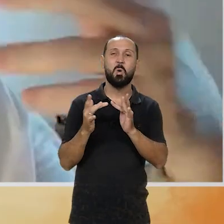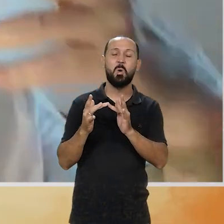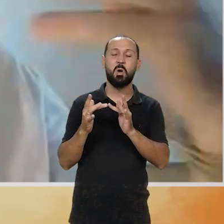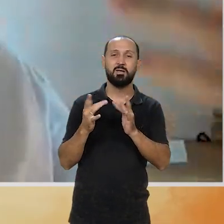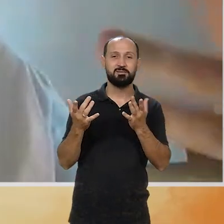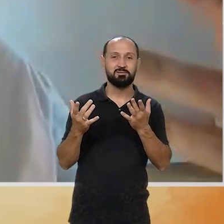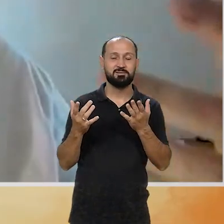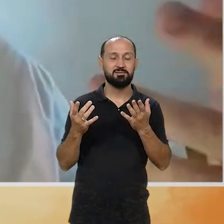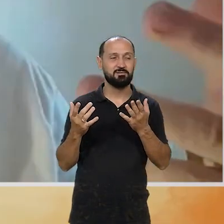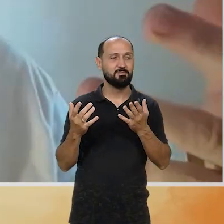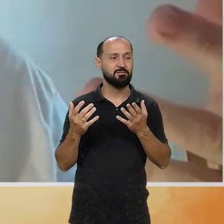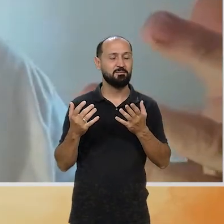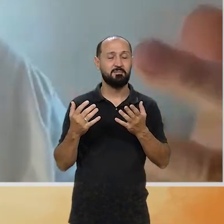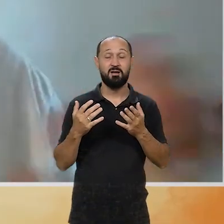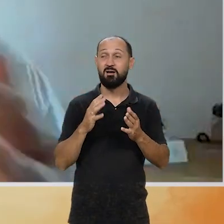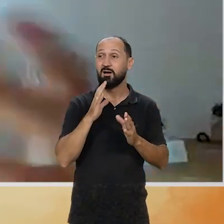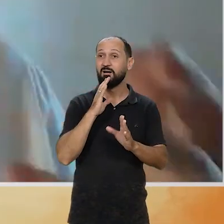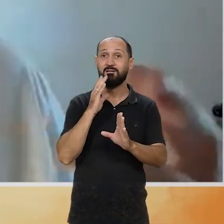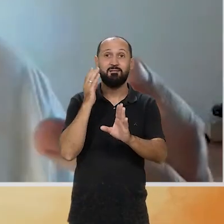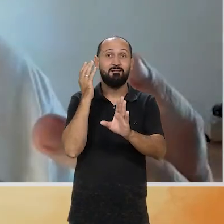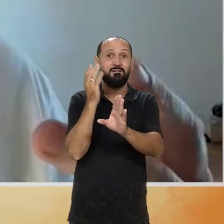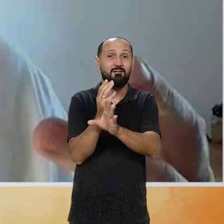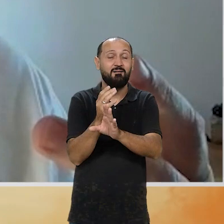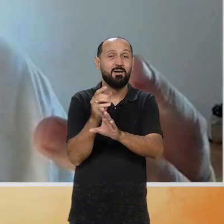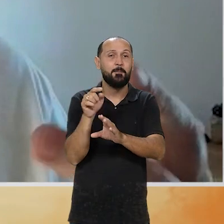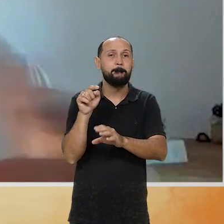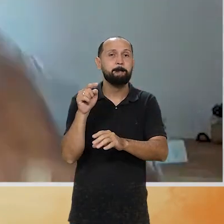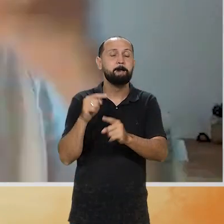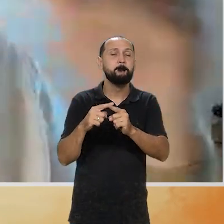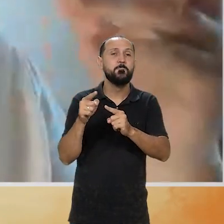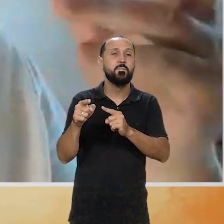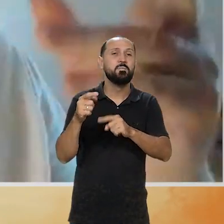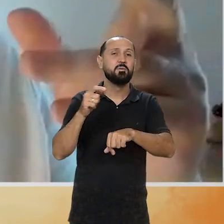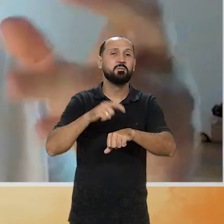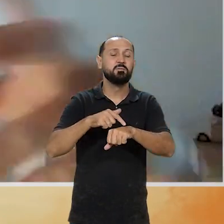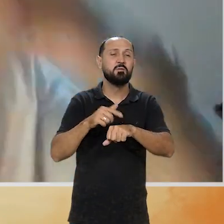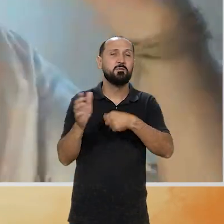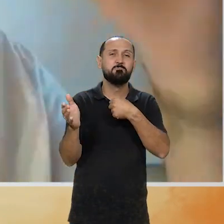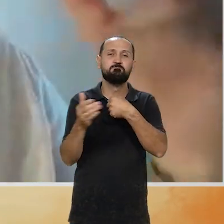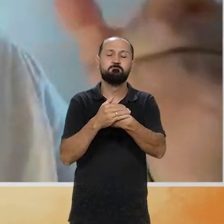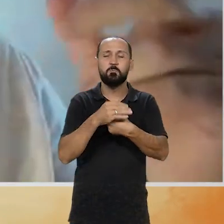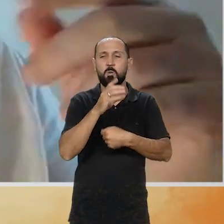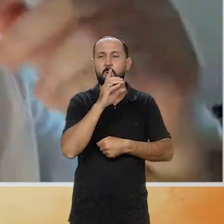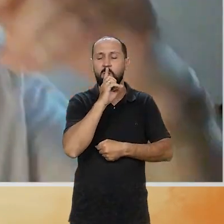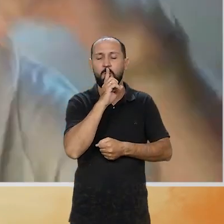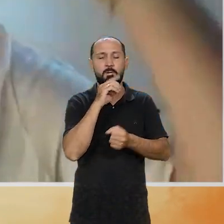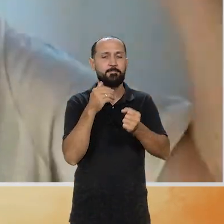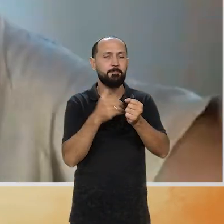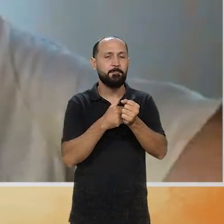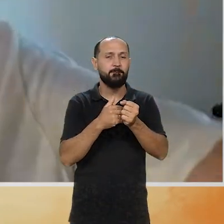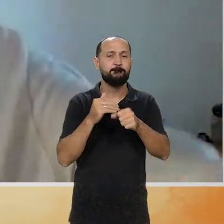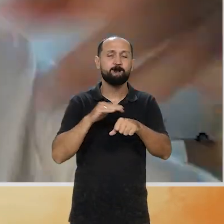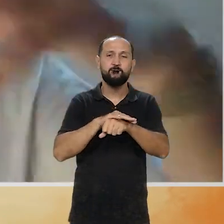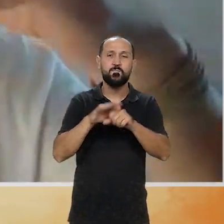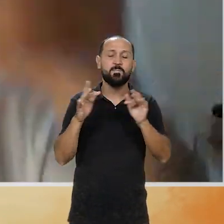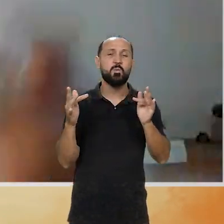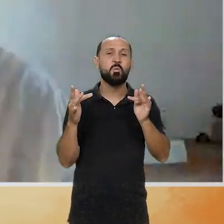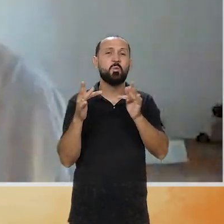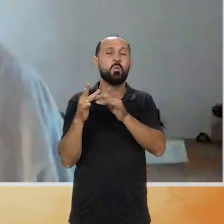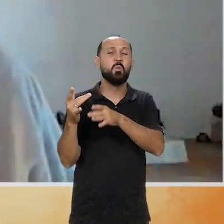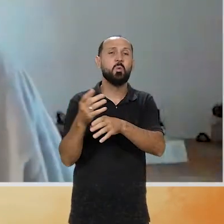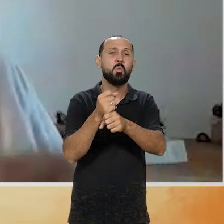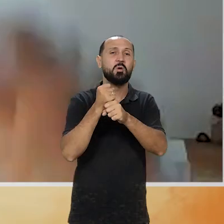primeiro contato, foi para mim uma descoberta, porque Manuel de Barros estava em pleno anonimato e falava-se muito da